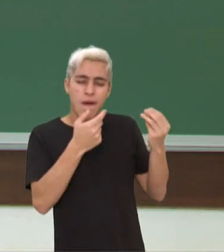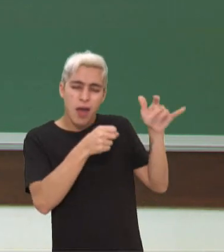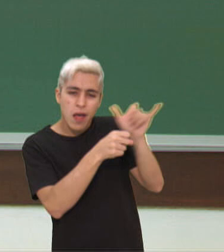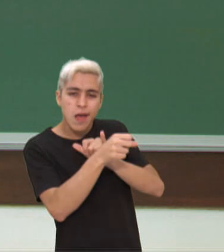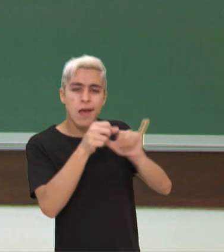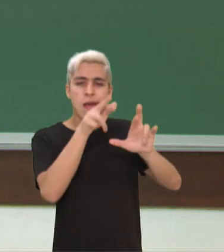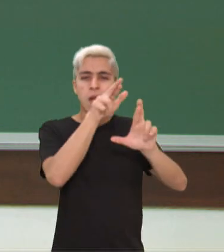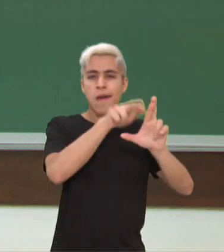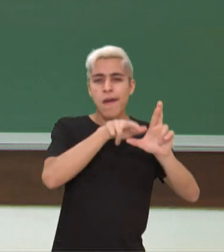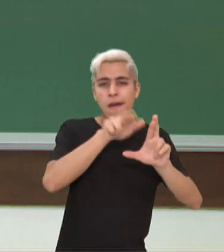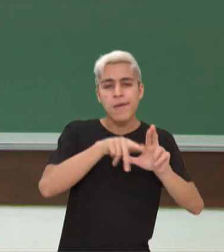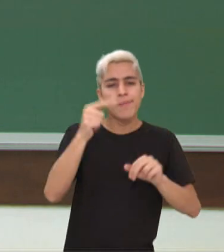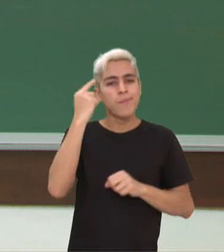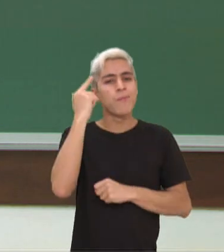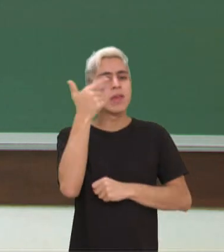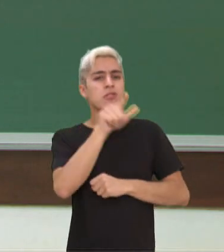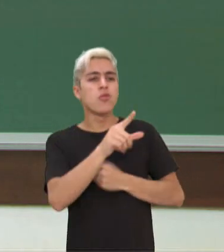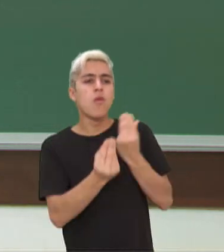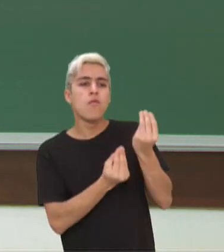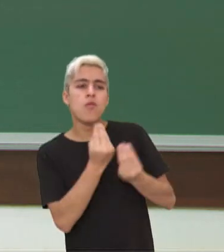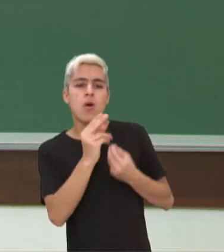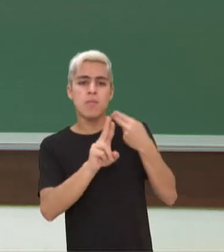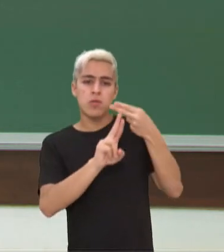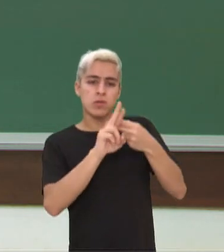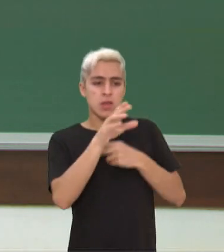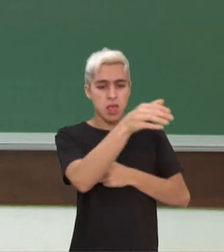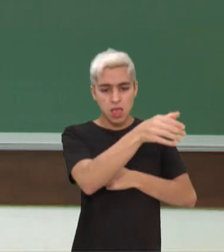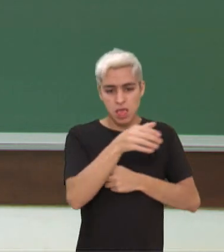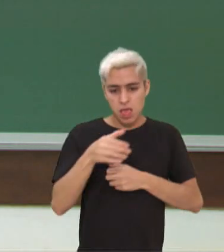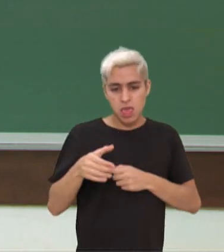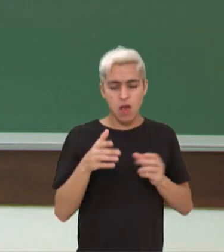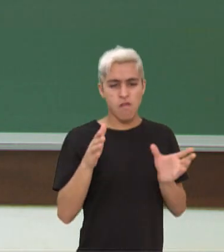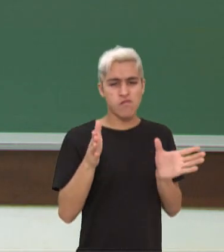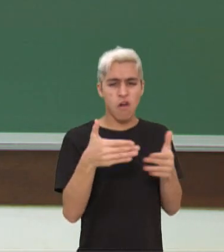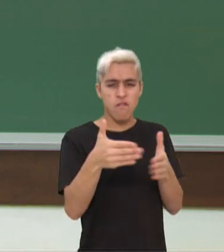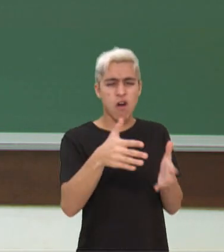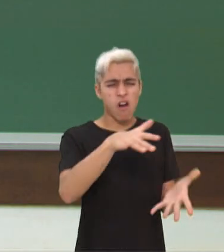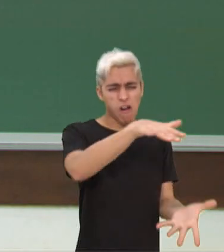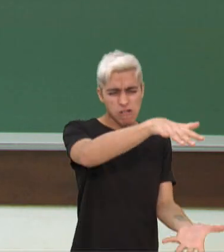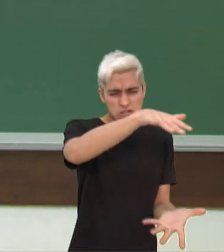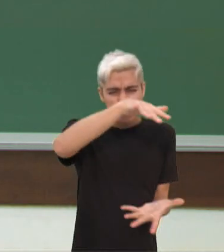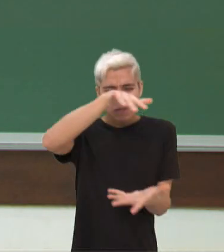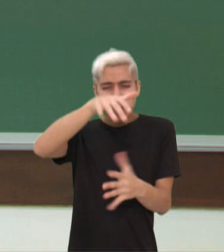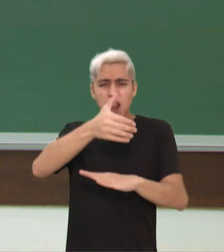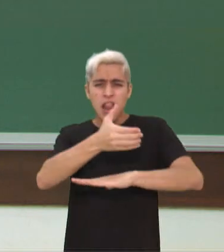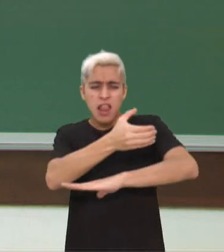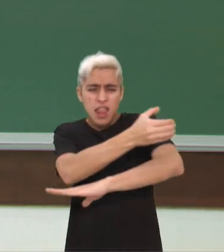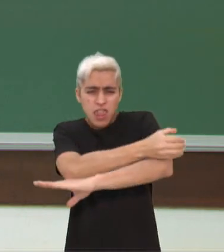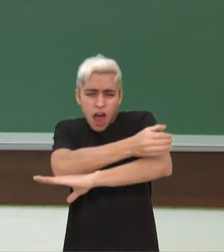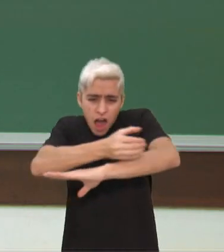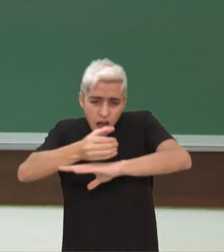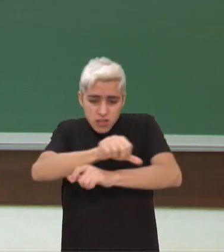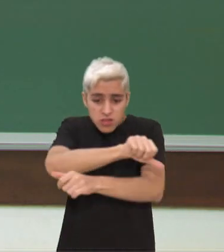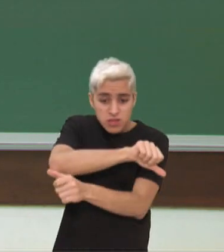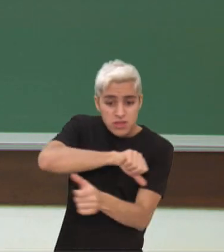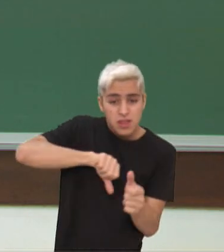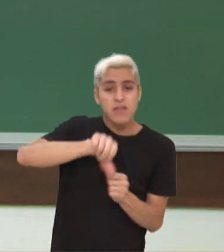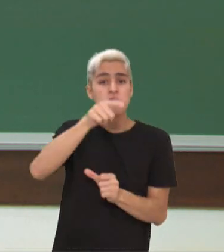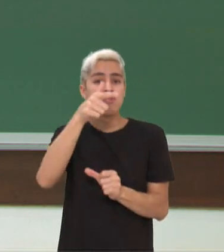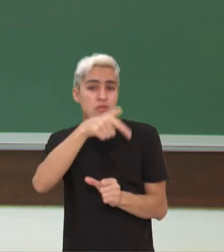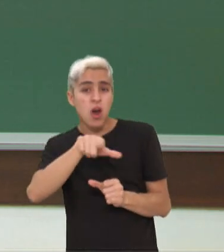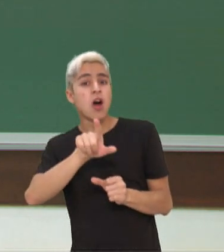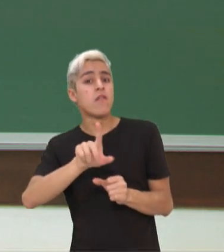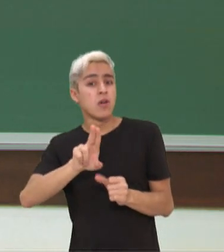do repensar essa utilização, de encaminhar essas latinhas, porque elas podem ser transformadas de novo na indústria